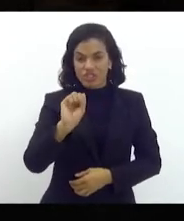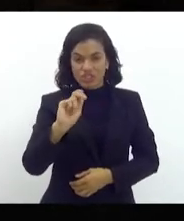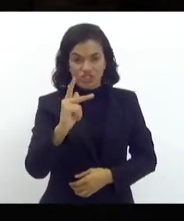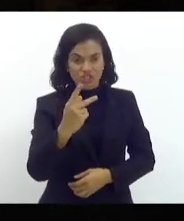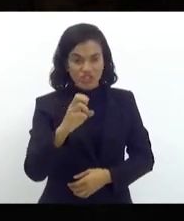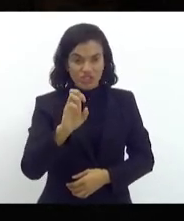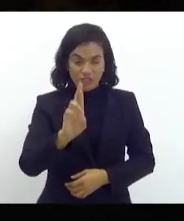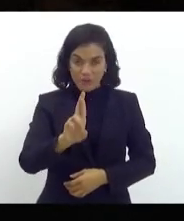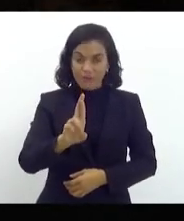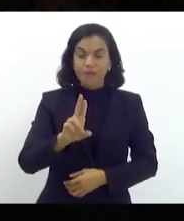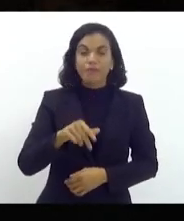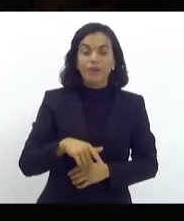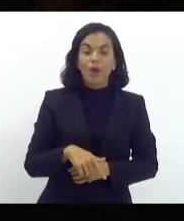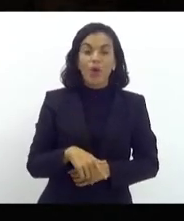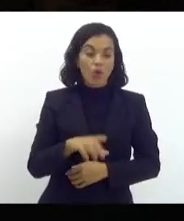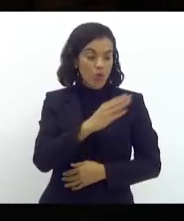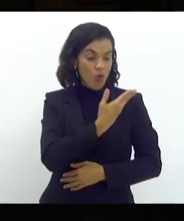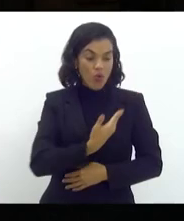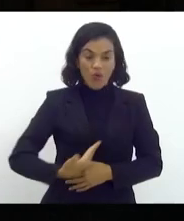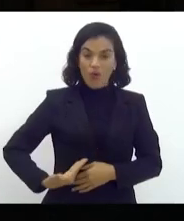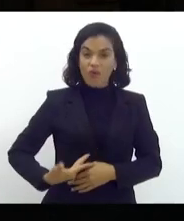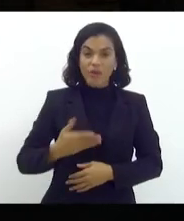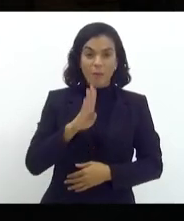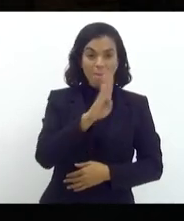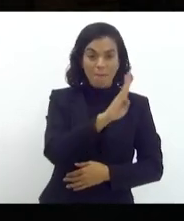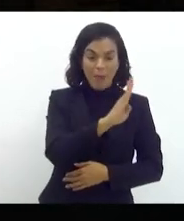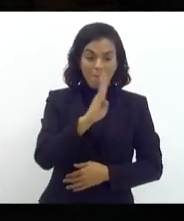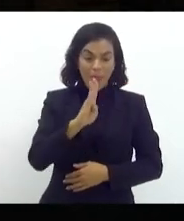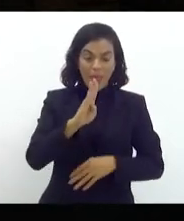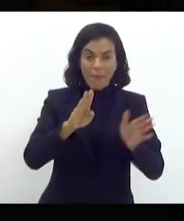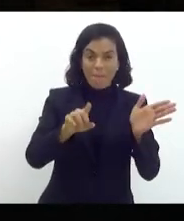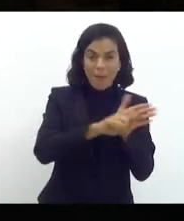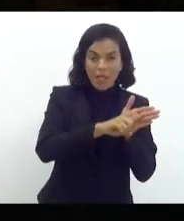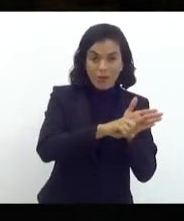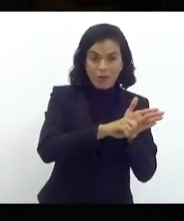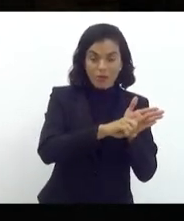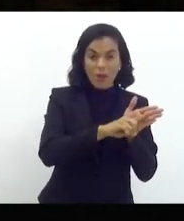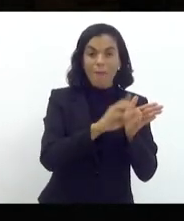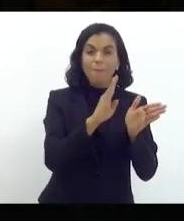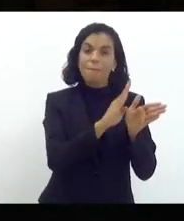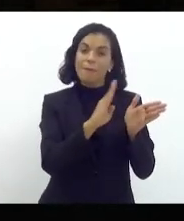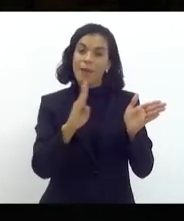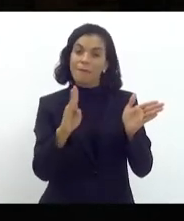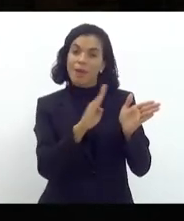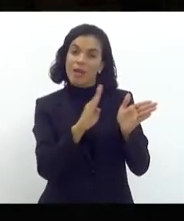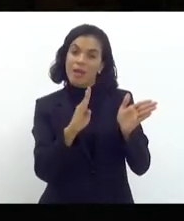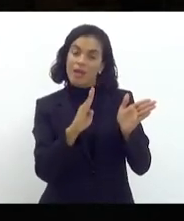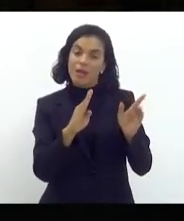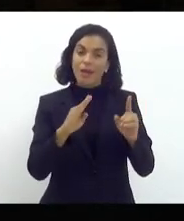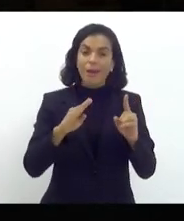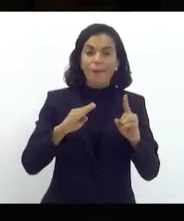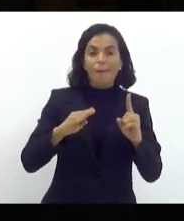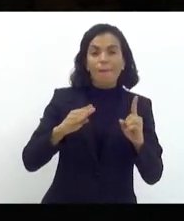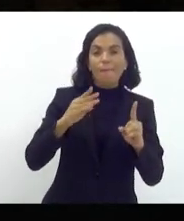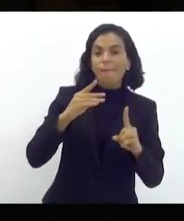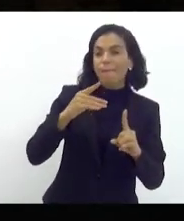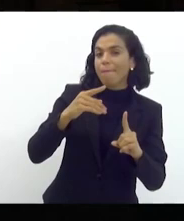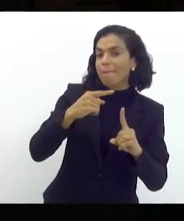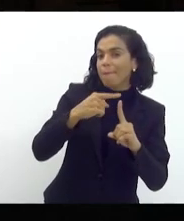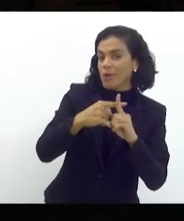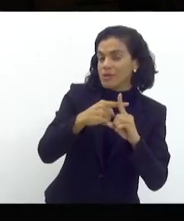estado passou de bebê menos para beber mesmo